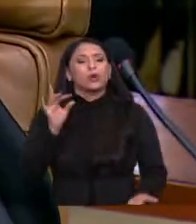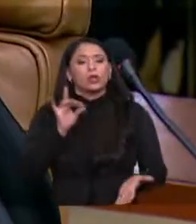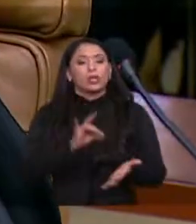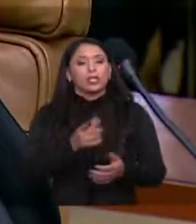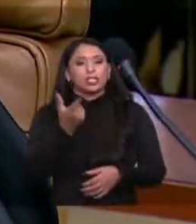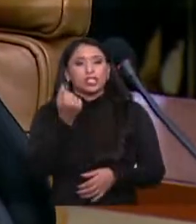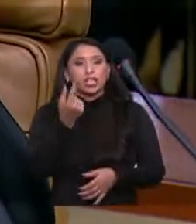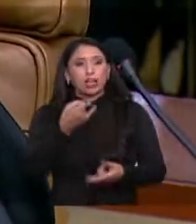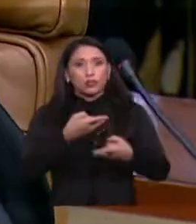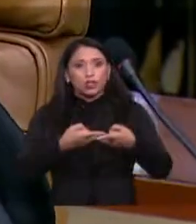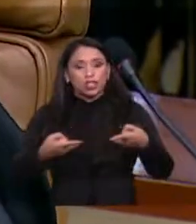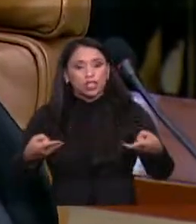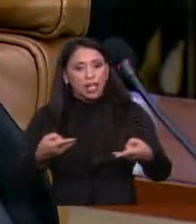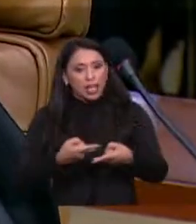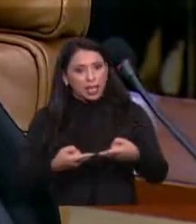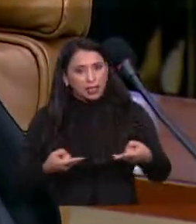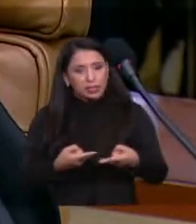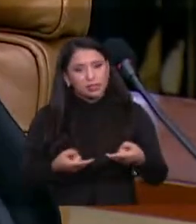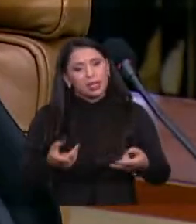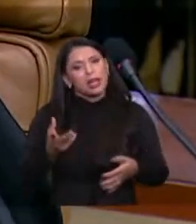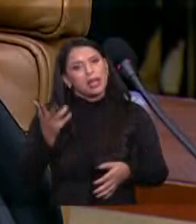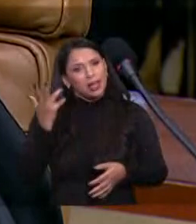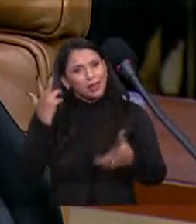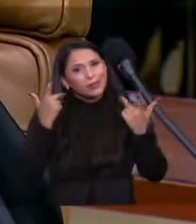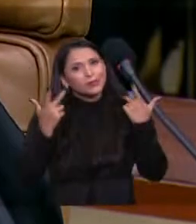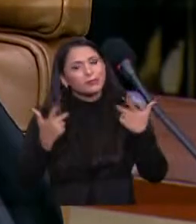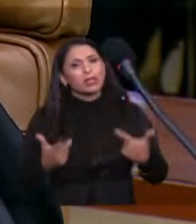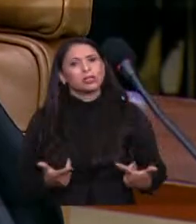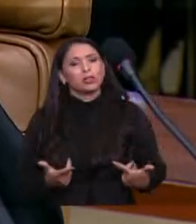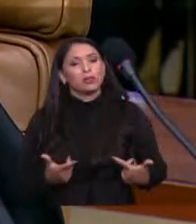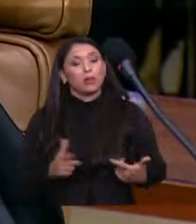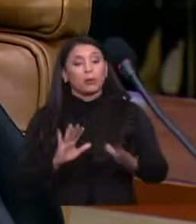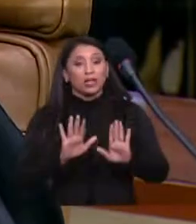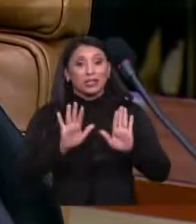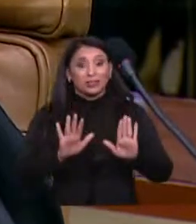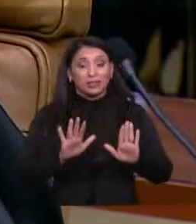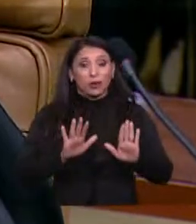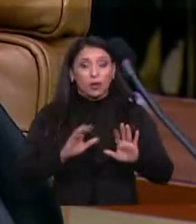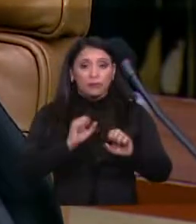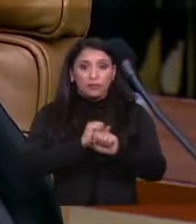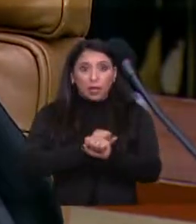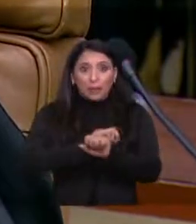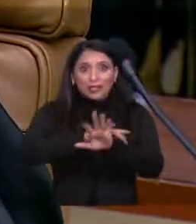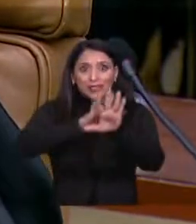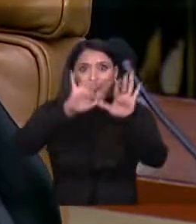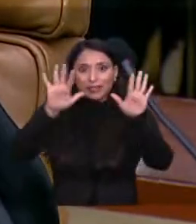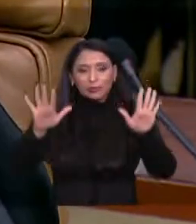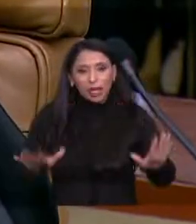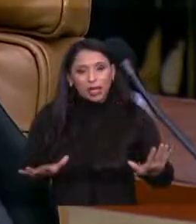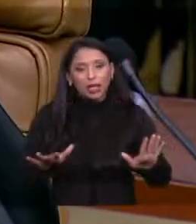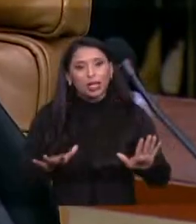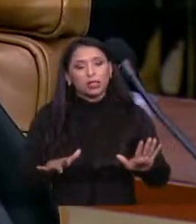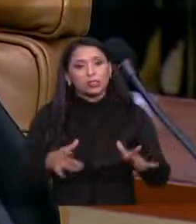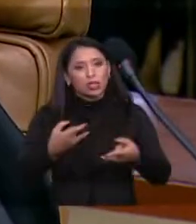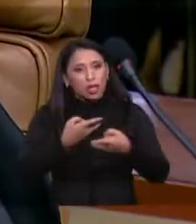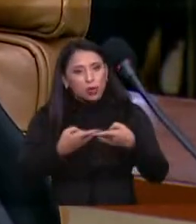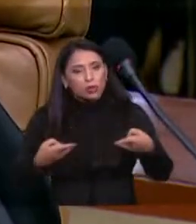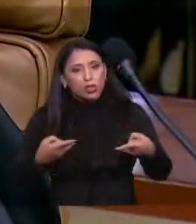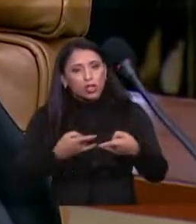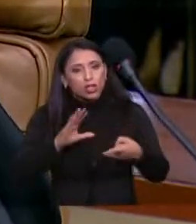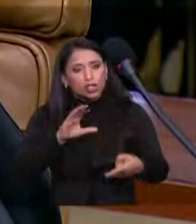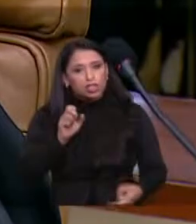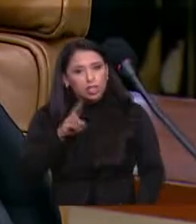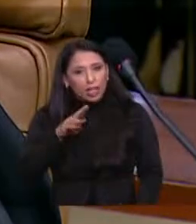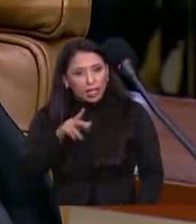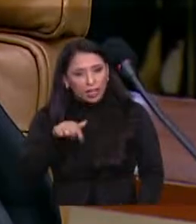depósito de cheques né então mais correndo especialmente transparências entre contra corrente certamente são